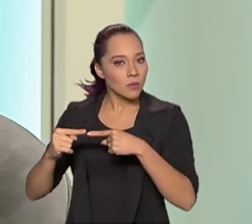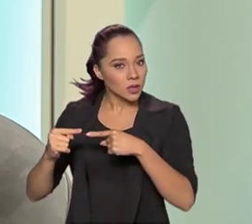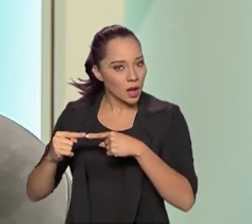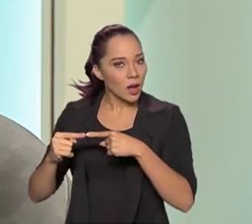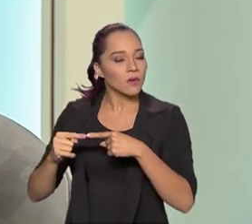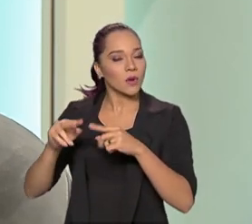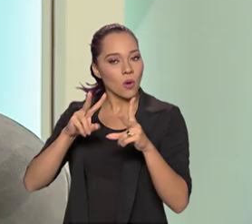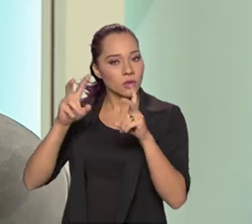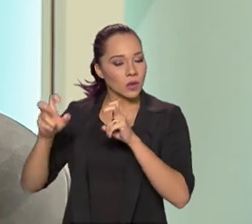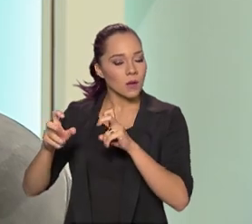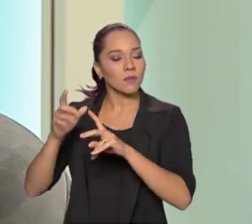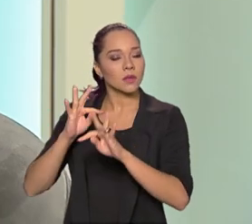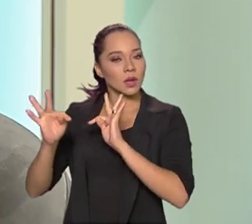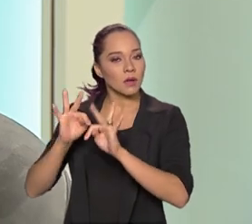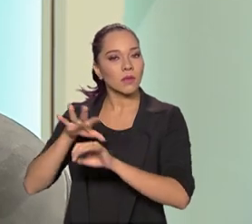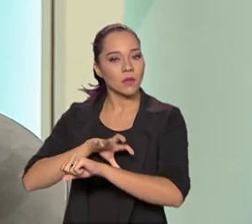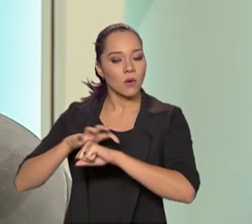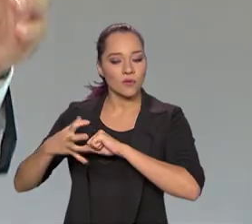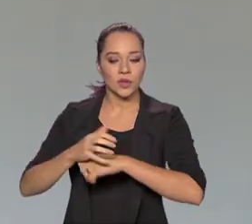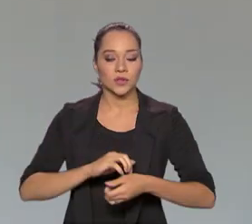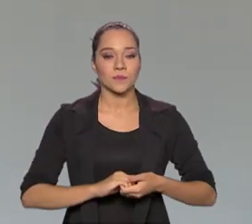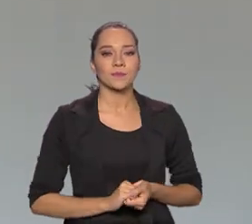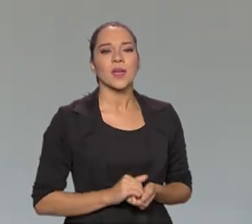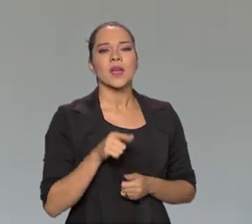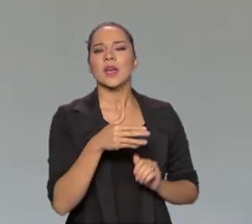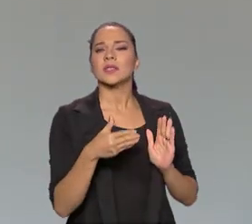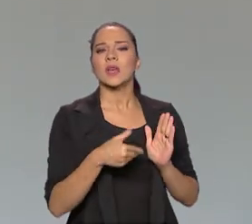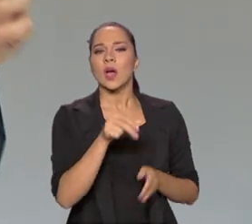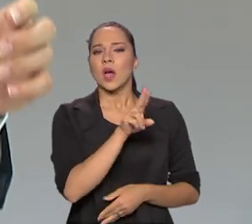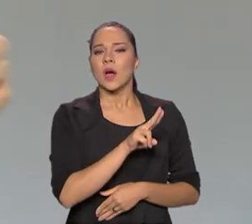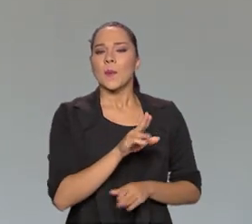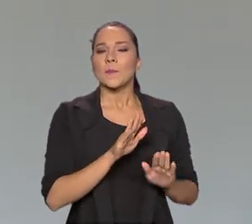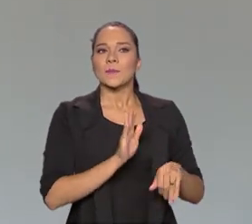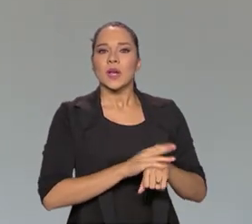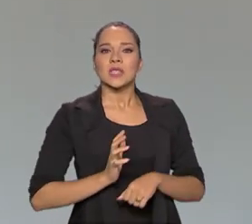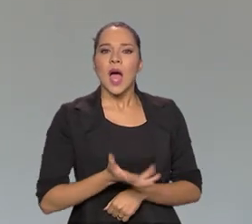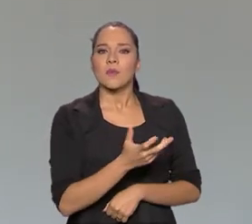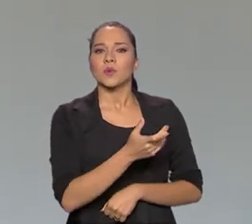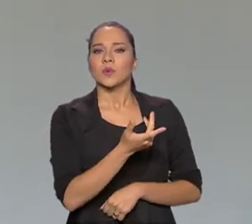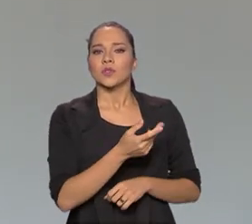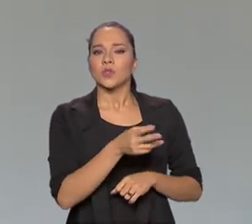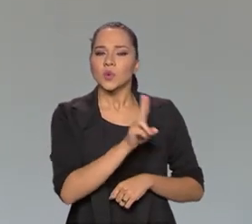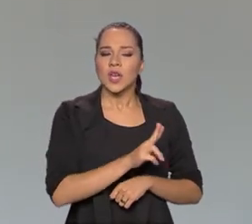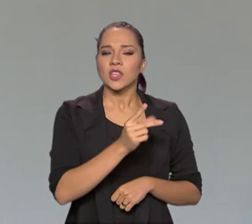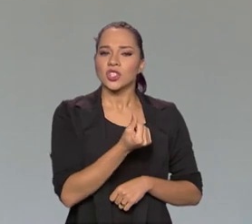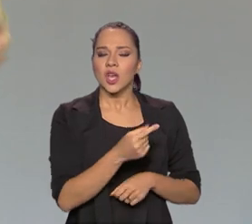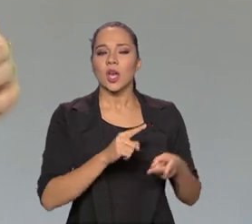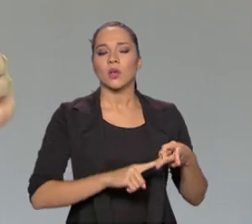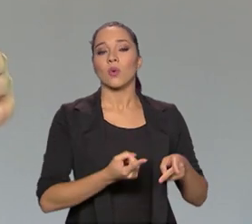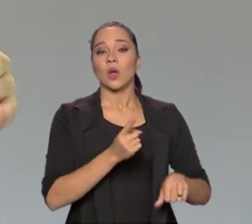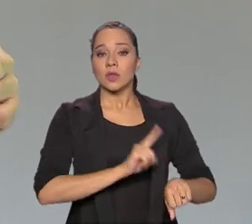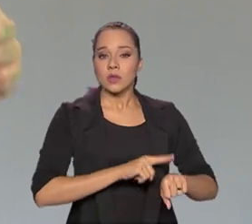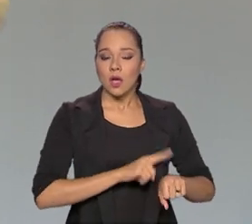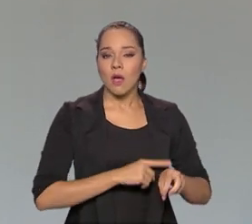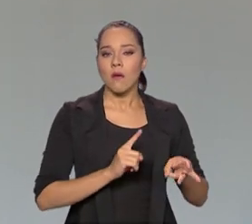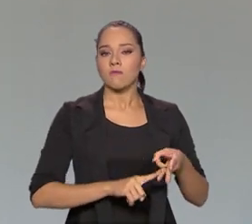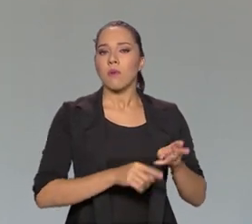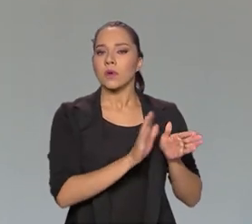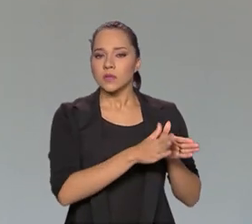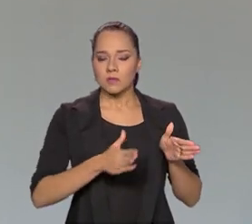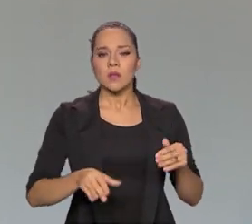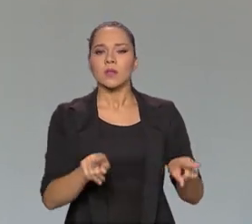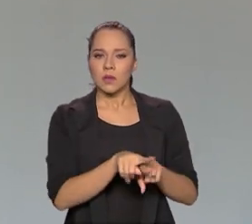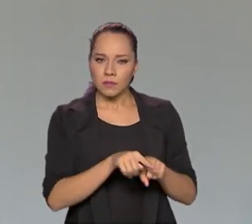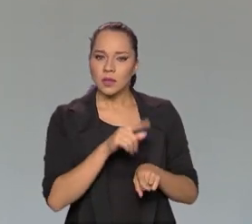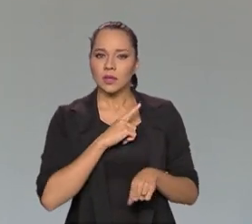relacionadas ao tratamento da Covid. E essa otimização de recursos, de tempo, de procedimentos, também